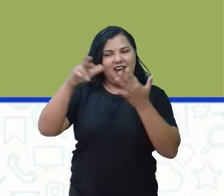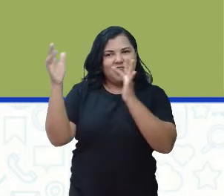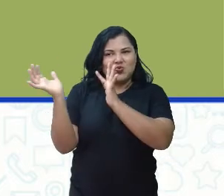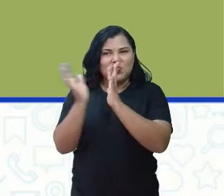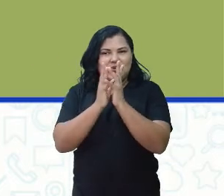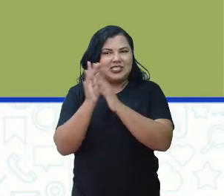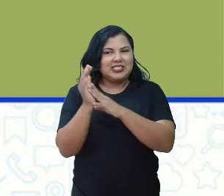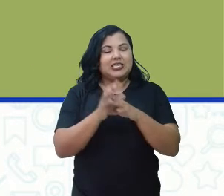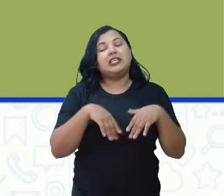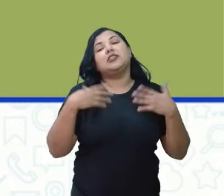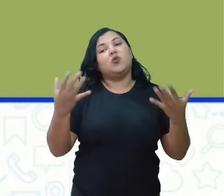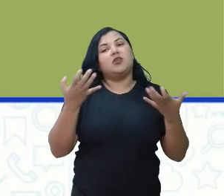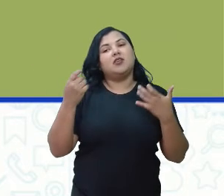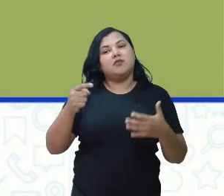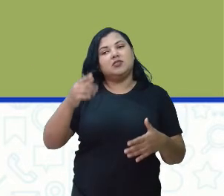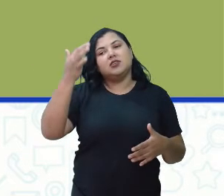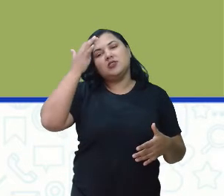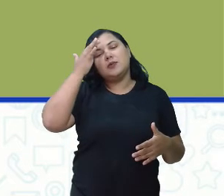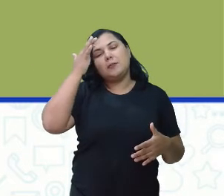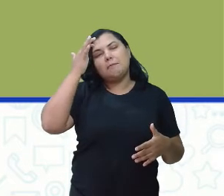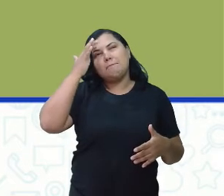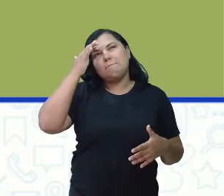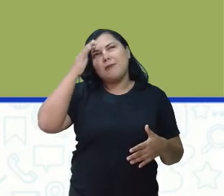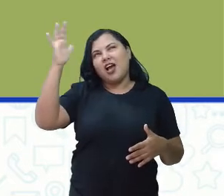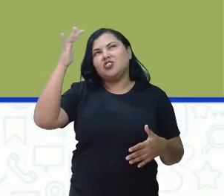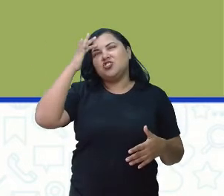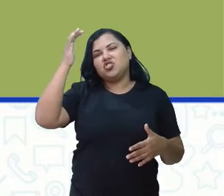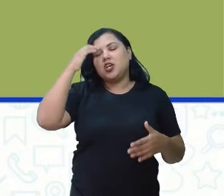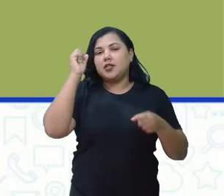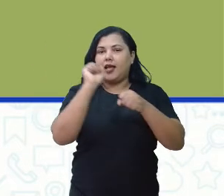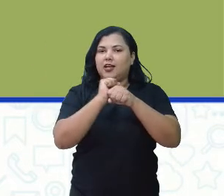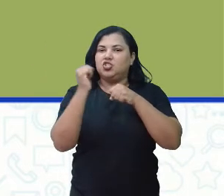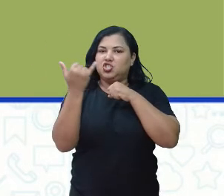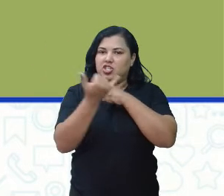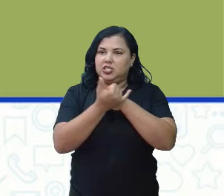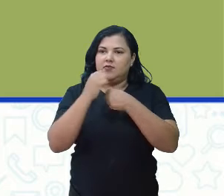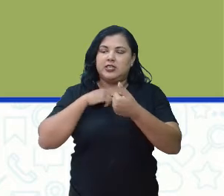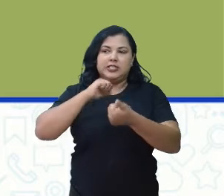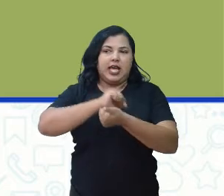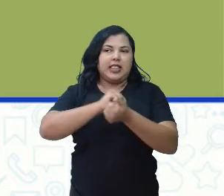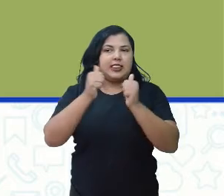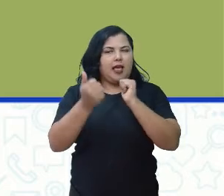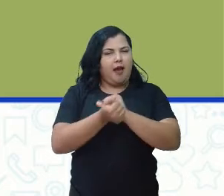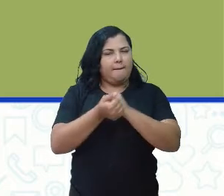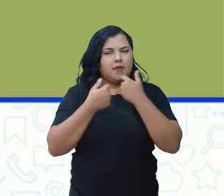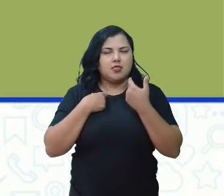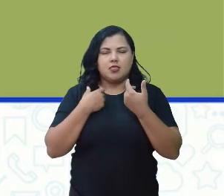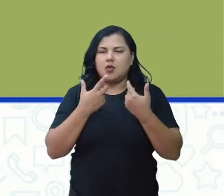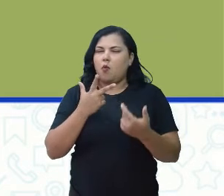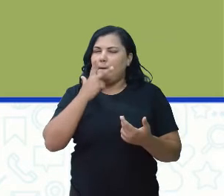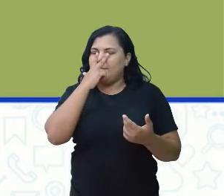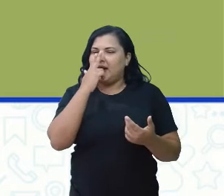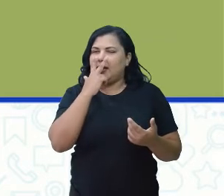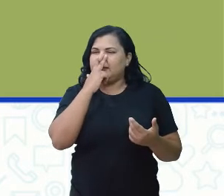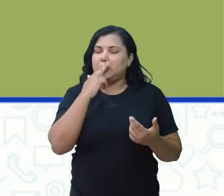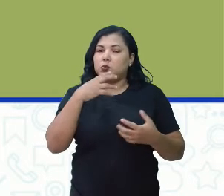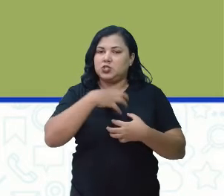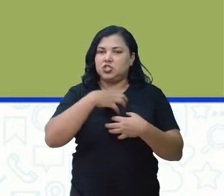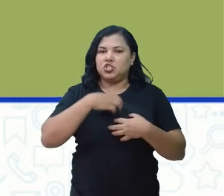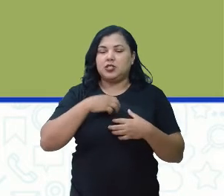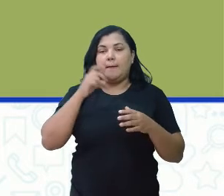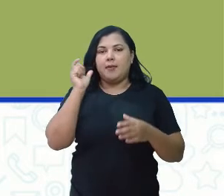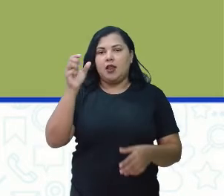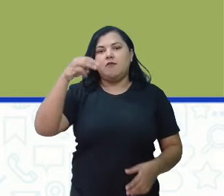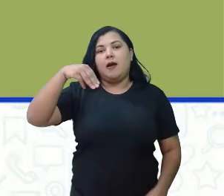ludicidade. Então, eu quero que vocês pensem em adjetivos que se assemelhem à palavra mágico, que tenham a mesma intenção. E usem